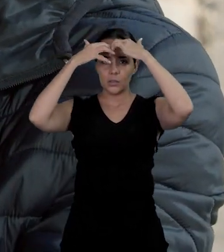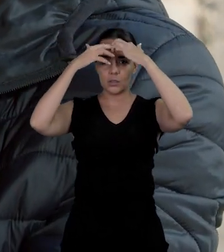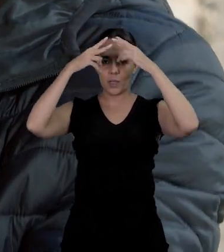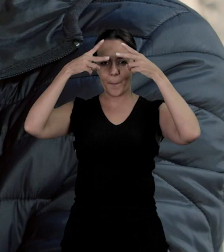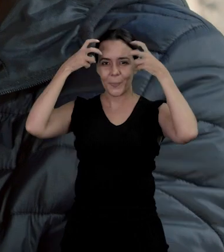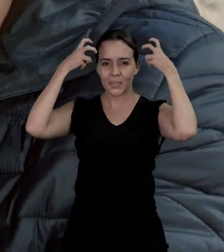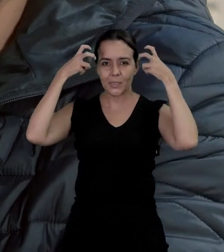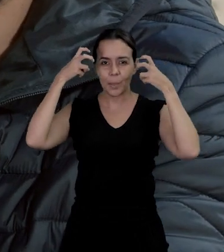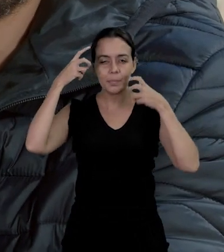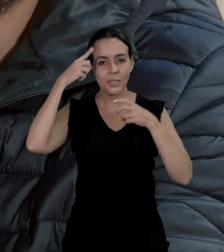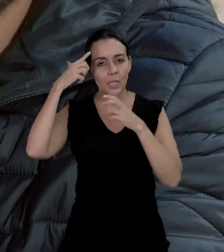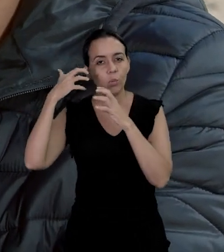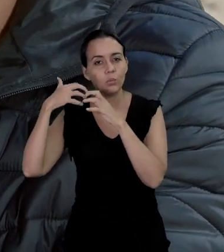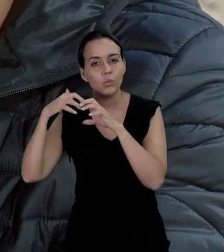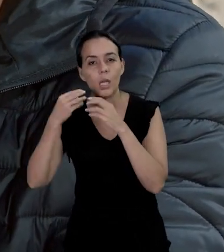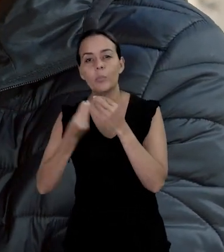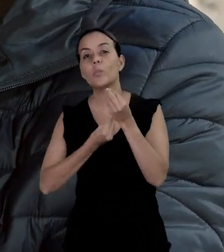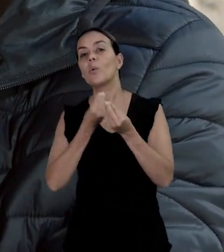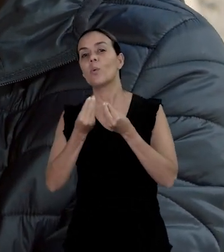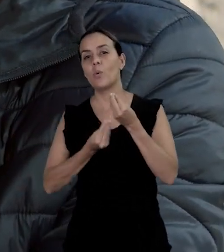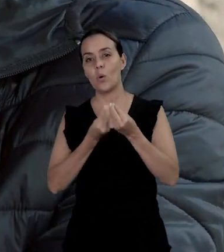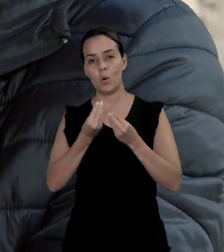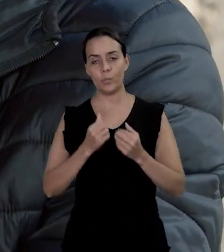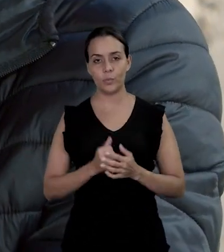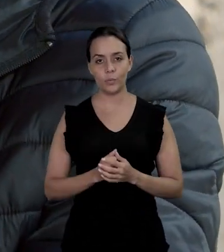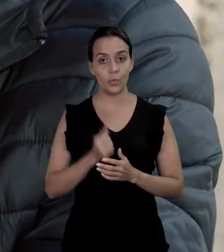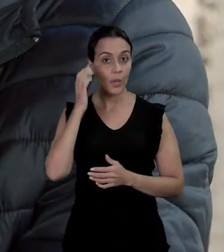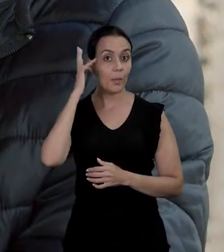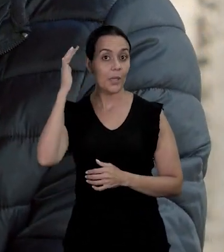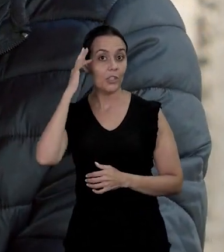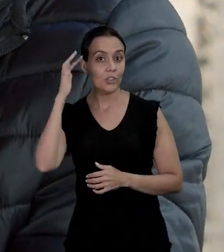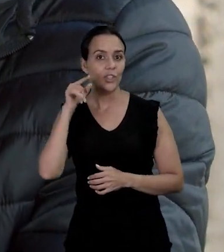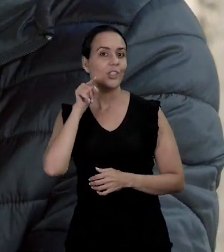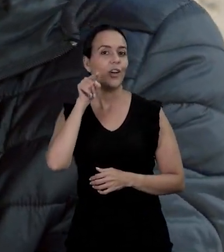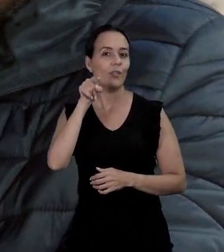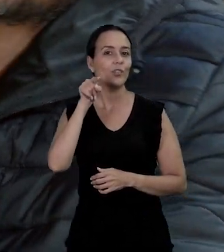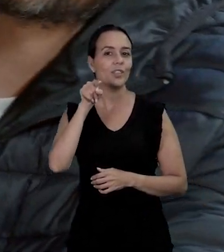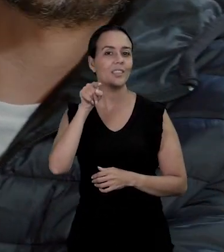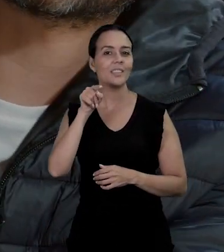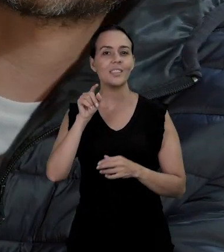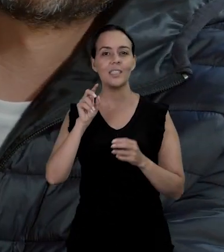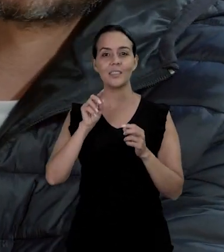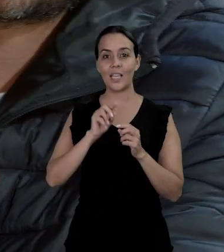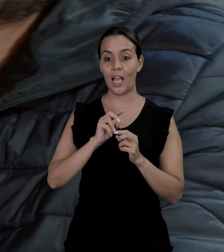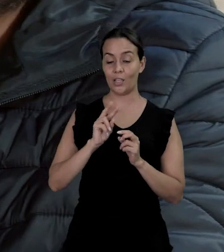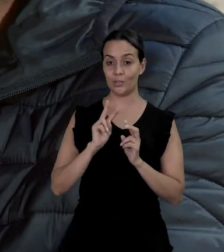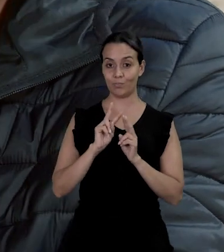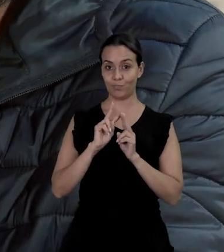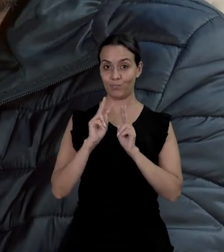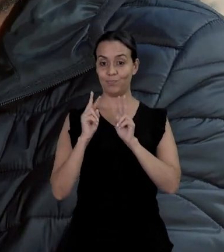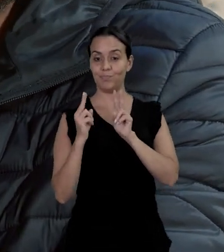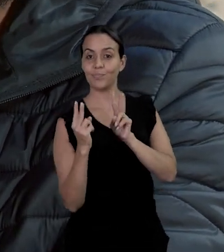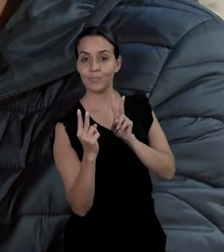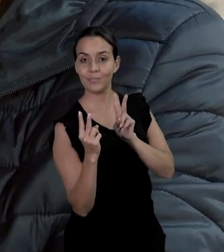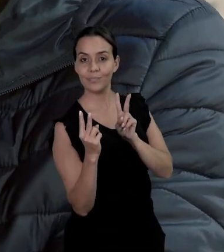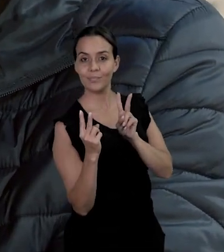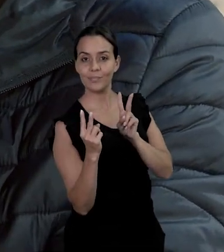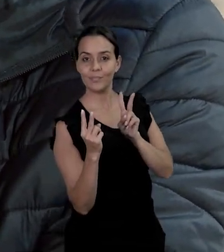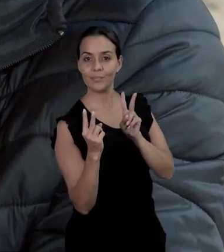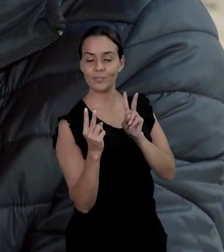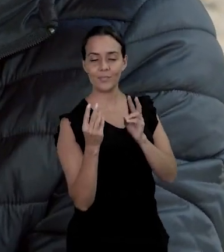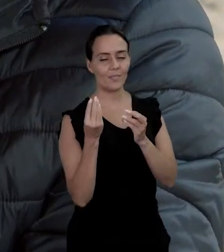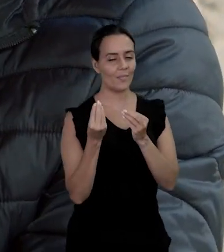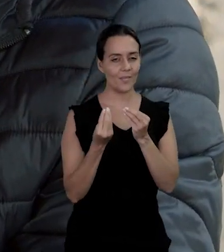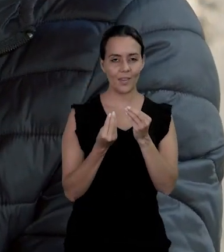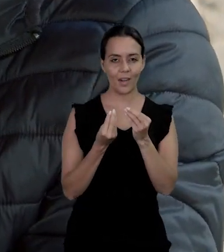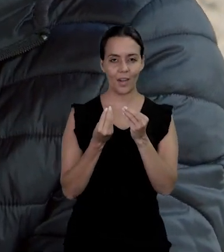e o metaverso, você tem seus avatares, você vai interagir, Isso. sociabilizar, só que não necessariamente o avatar que você está interagindo, conversando, é